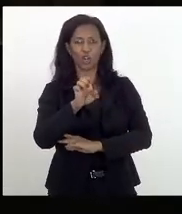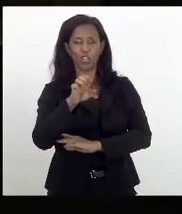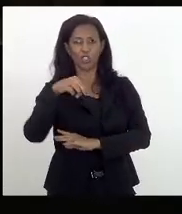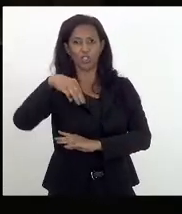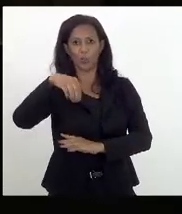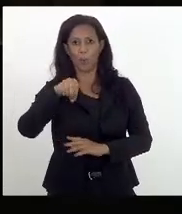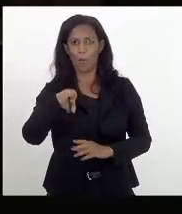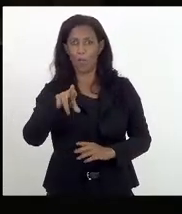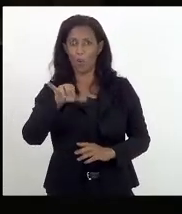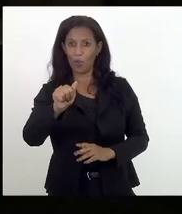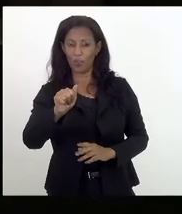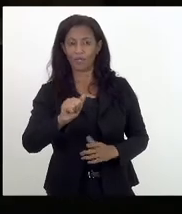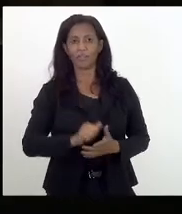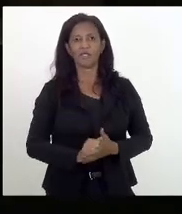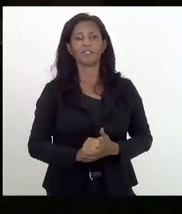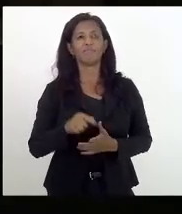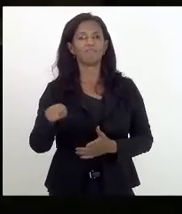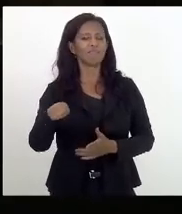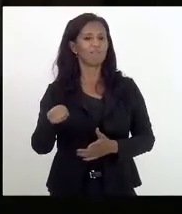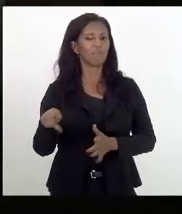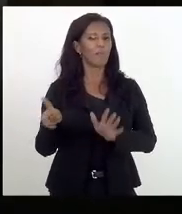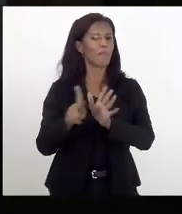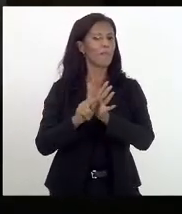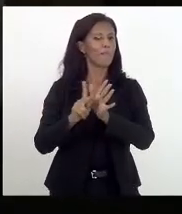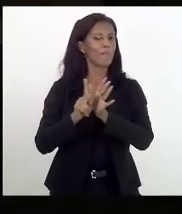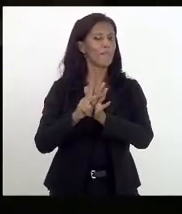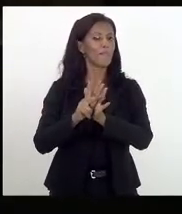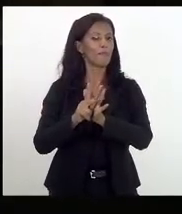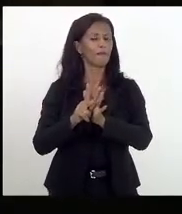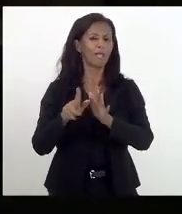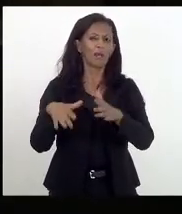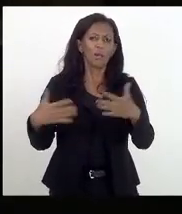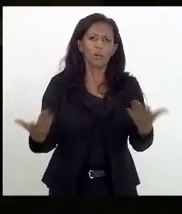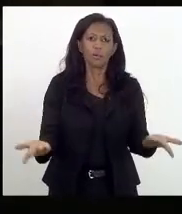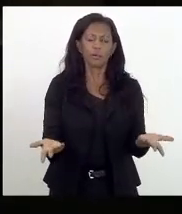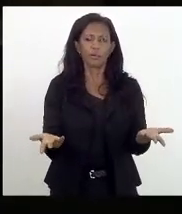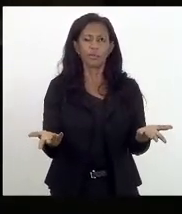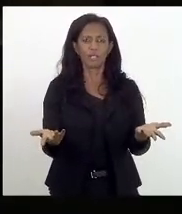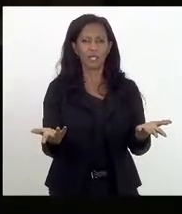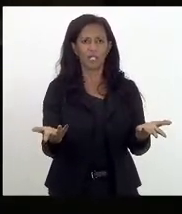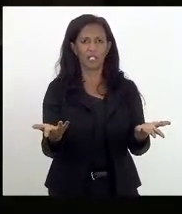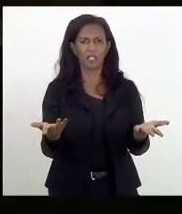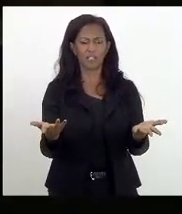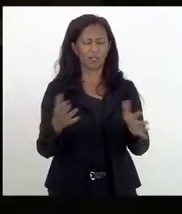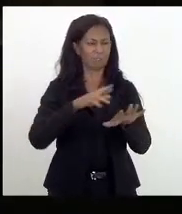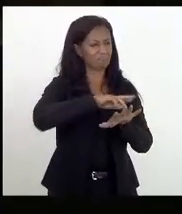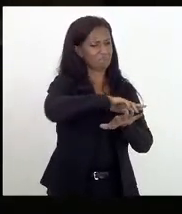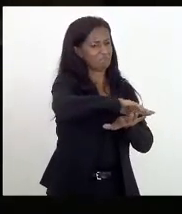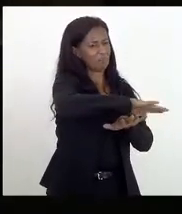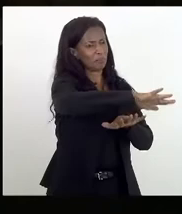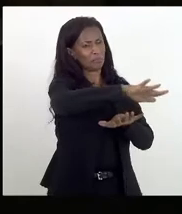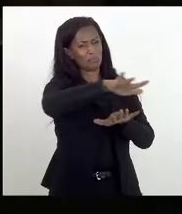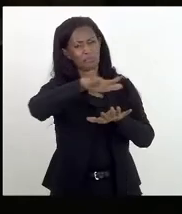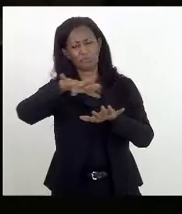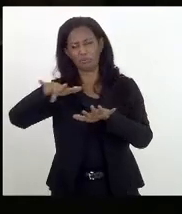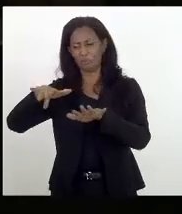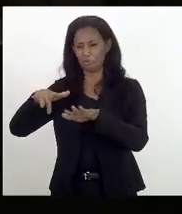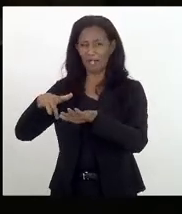arquiteto rende bochecha uma plêiade de